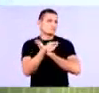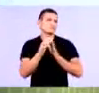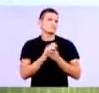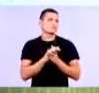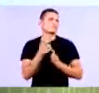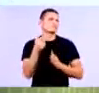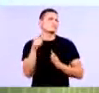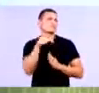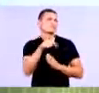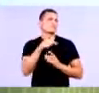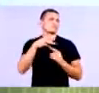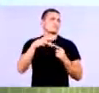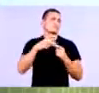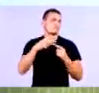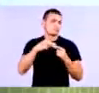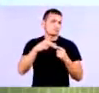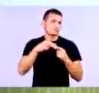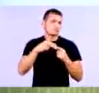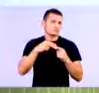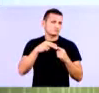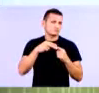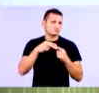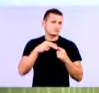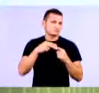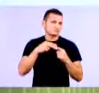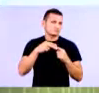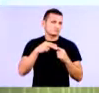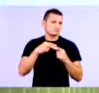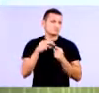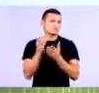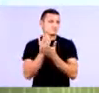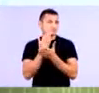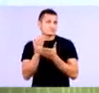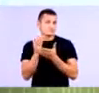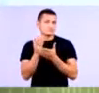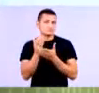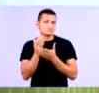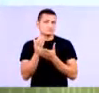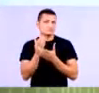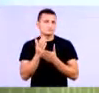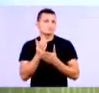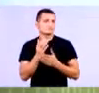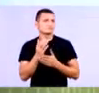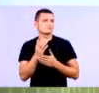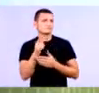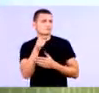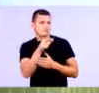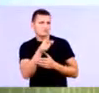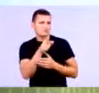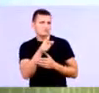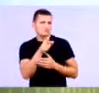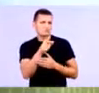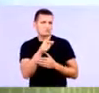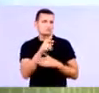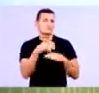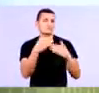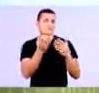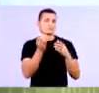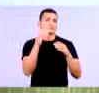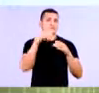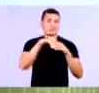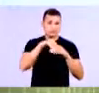tinha aqui uma caneta? Aí alguém tirou, se não foi você. Não é assim? Então, dentro de